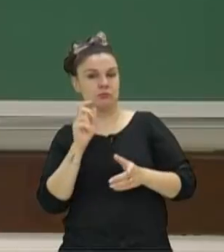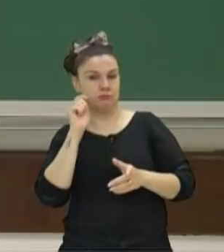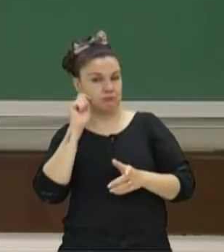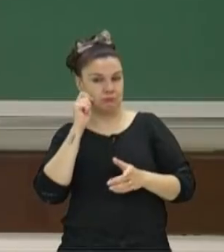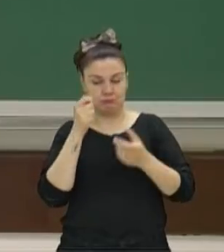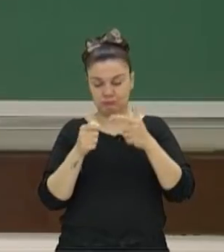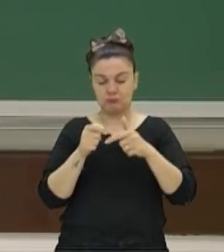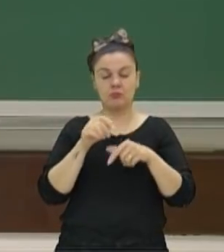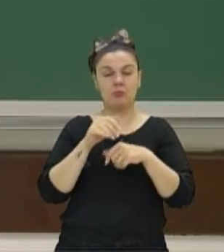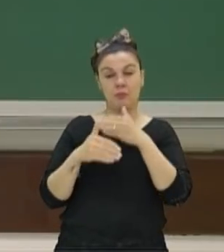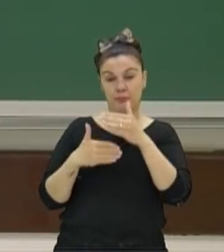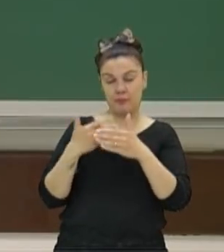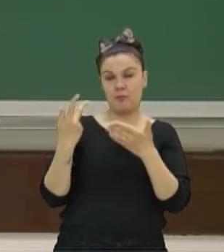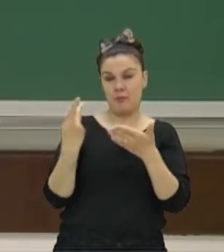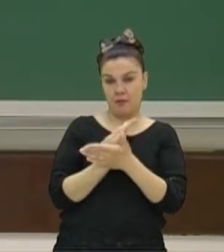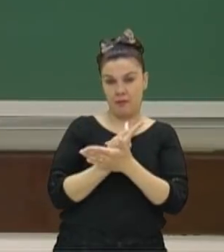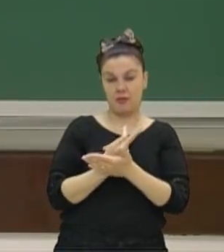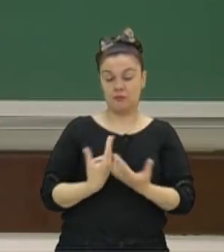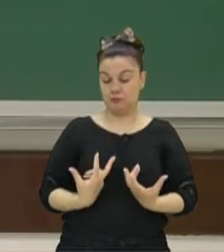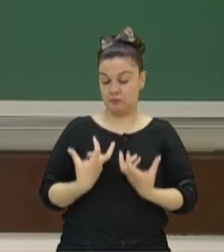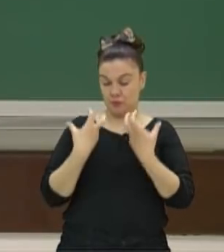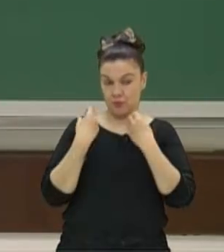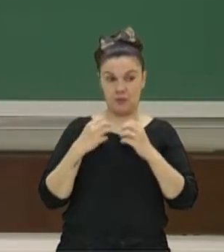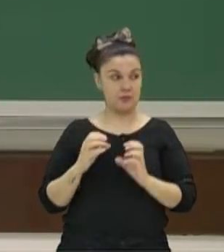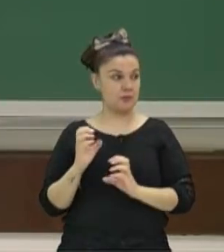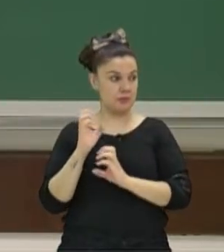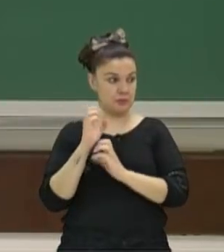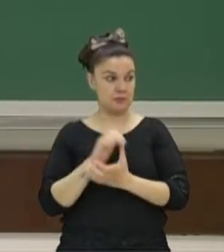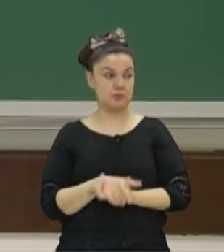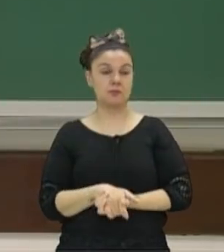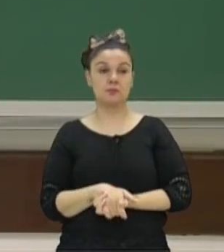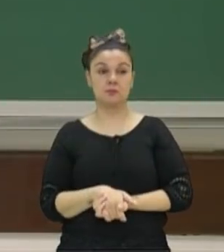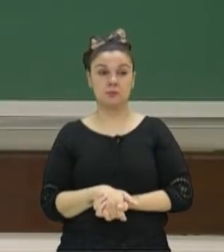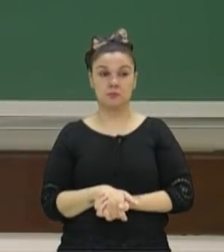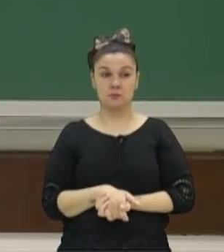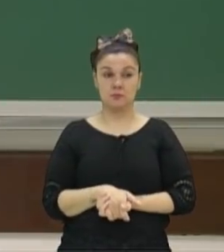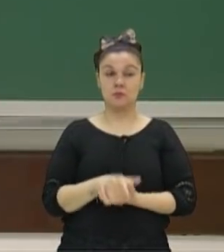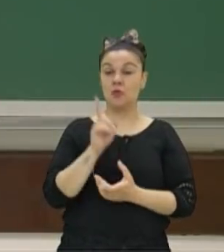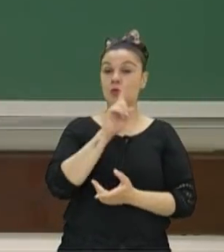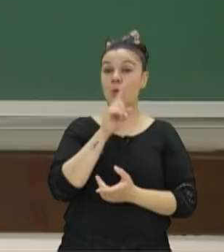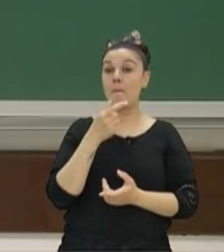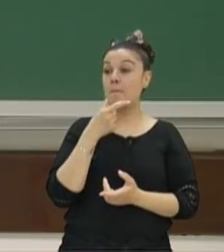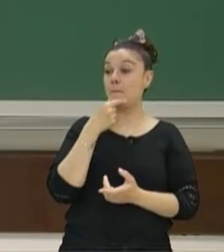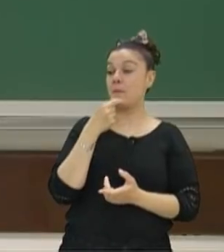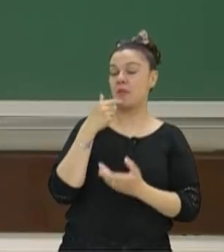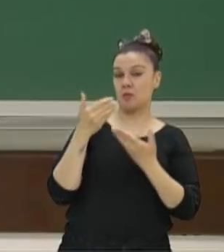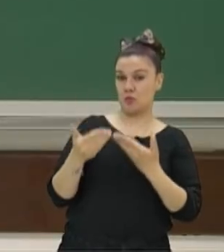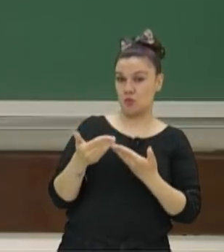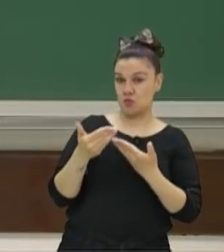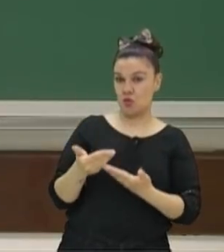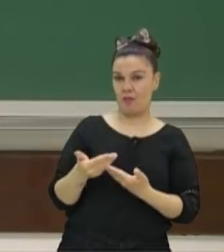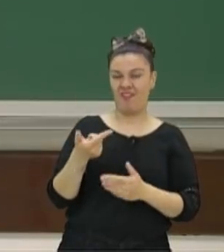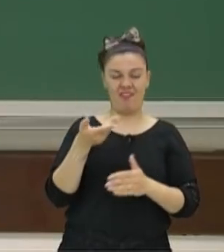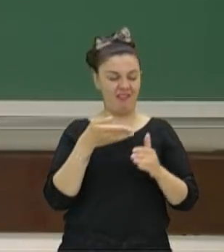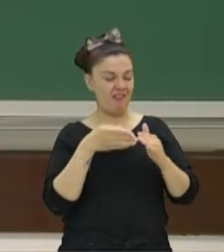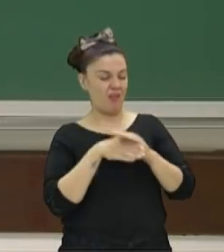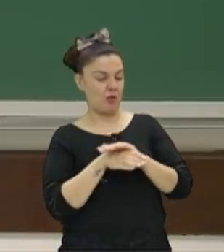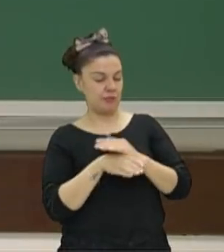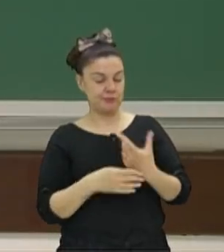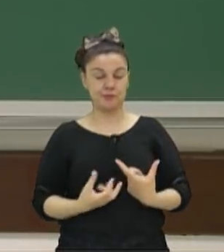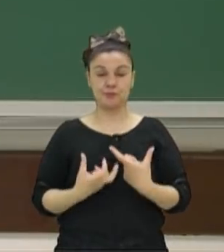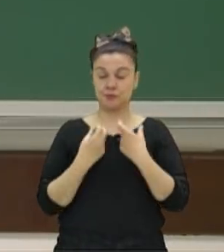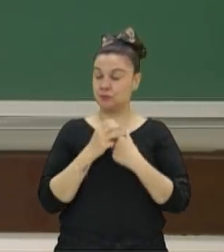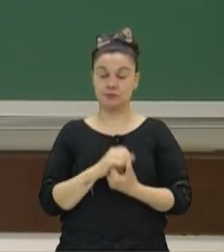tá? A formação, né, do câncer aí na próstata. Então, não é meninos, né, jovens que costumam ter